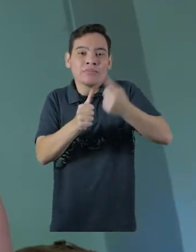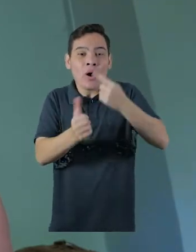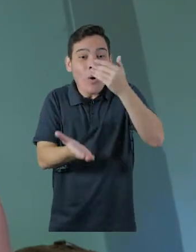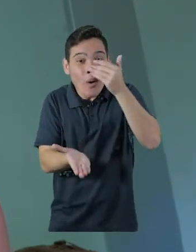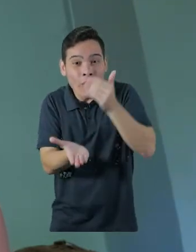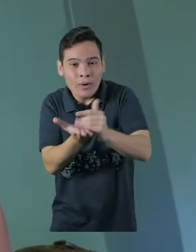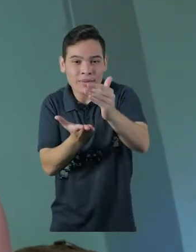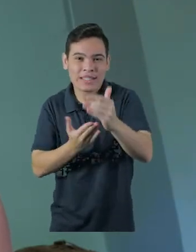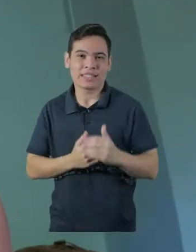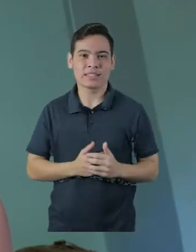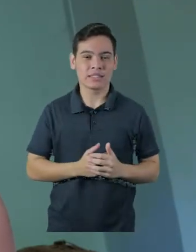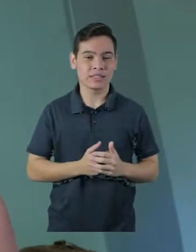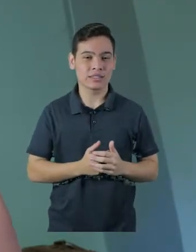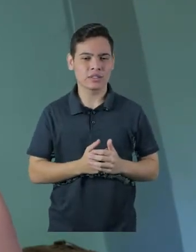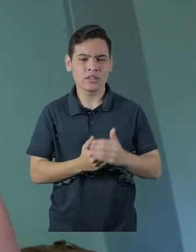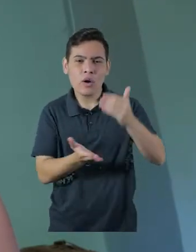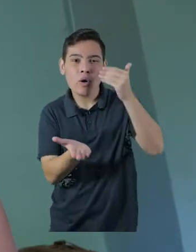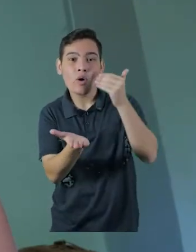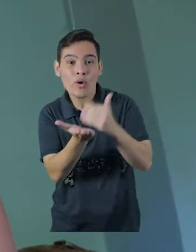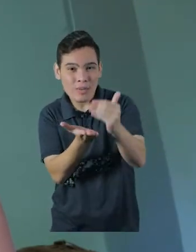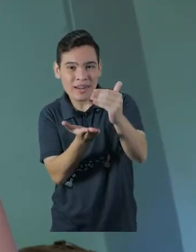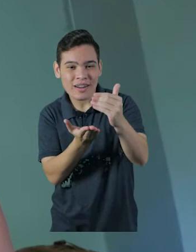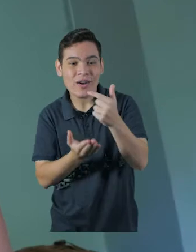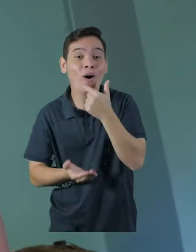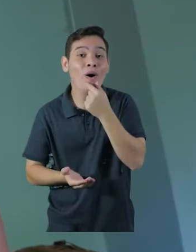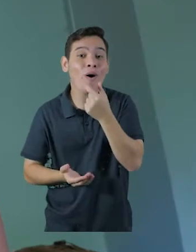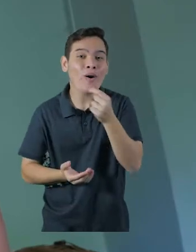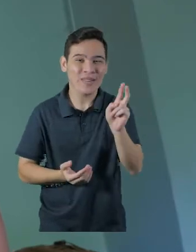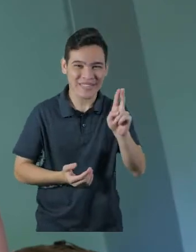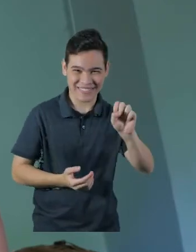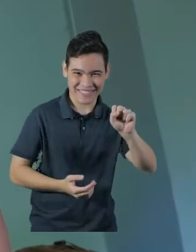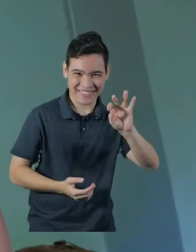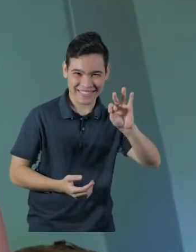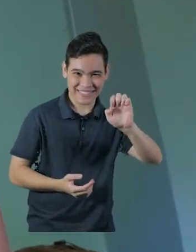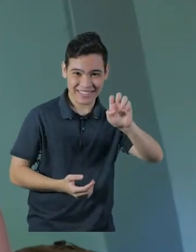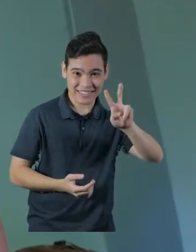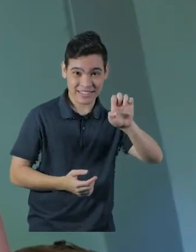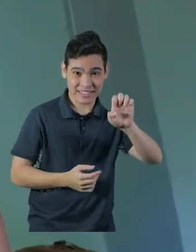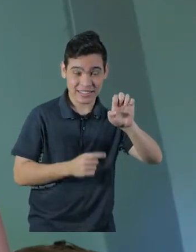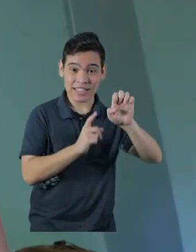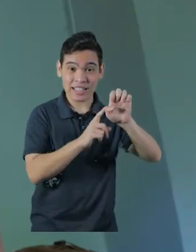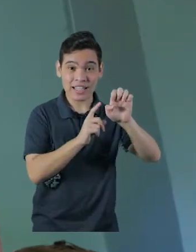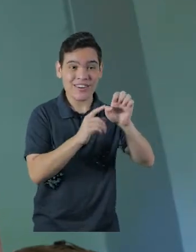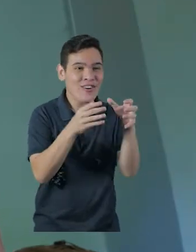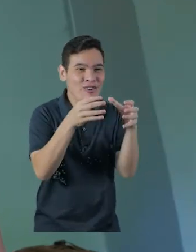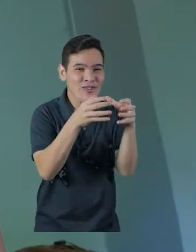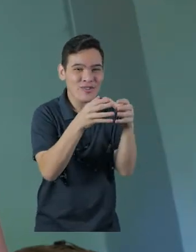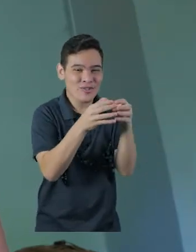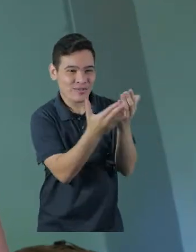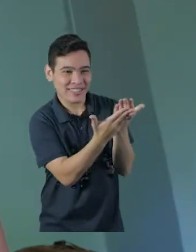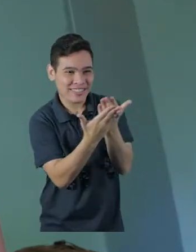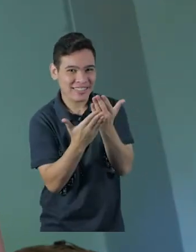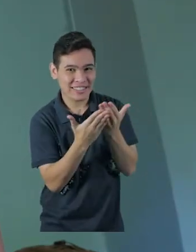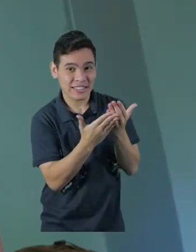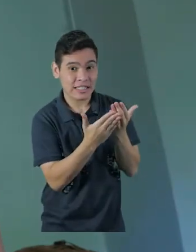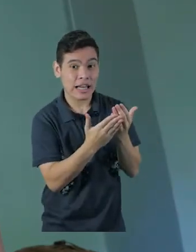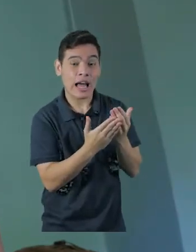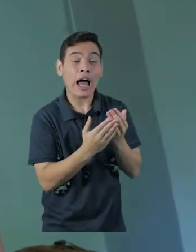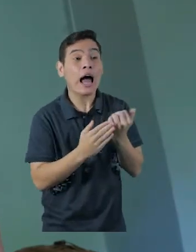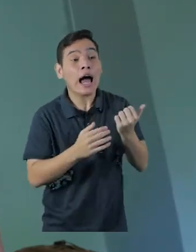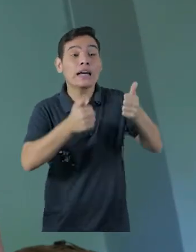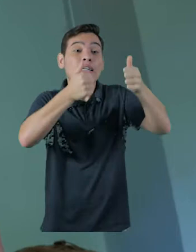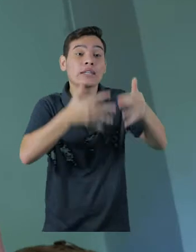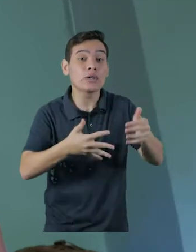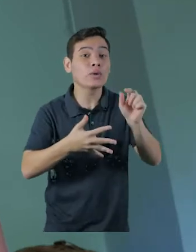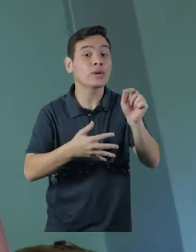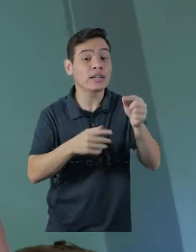do contato. Quando ele surgiu, o Steve compartilhou, né, com um grupo de estudantes duas